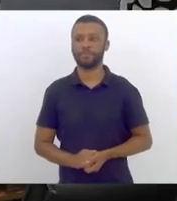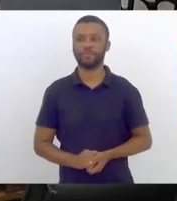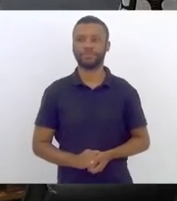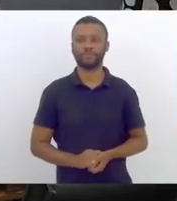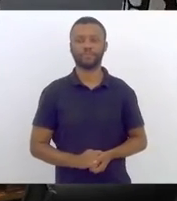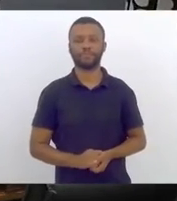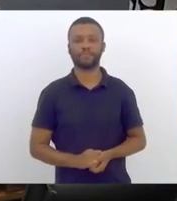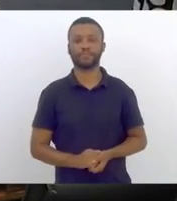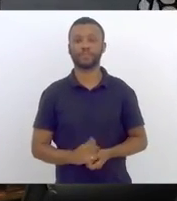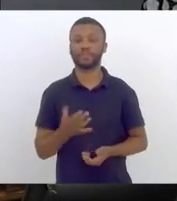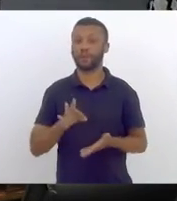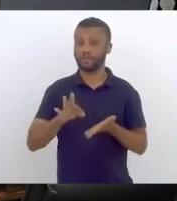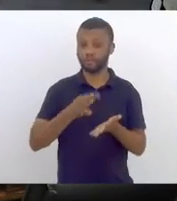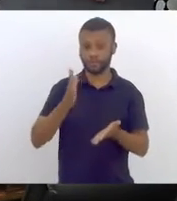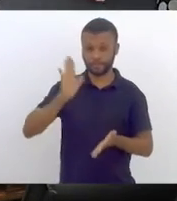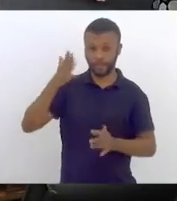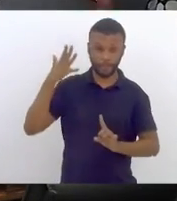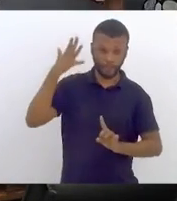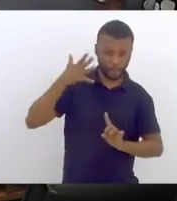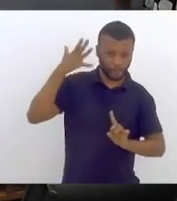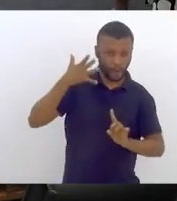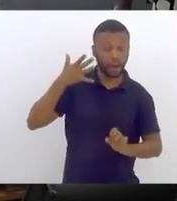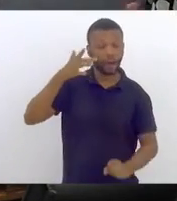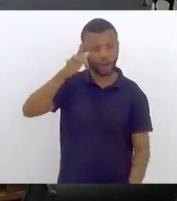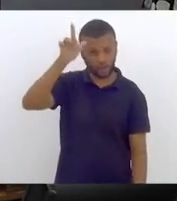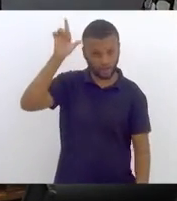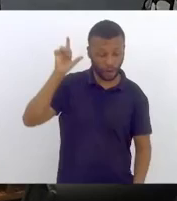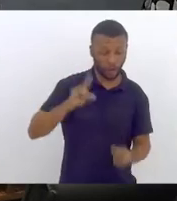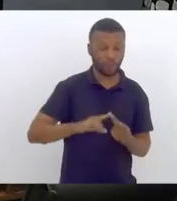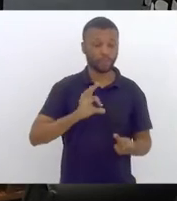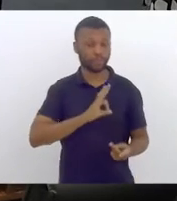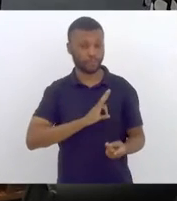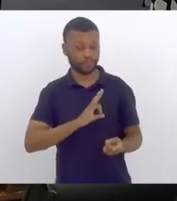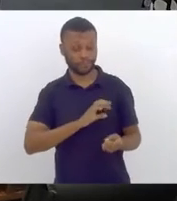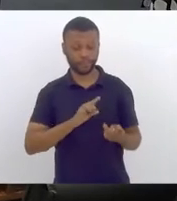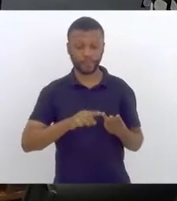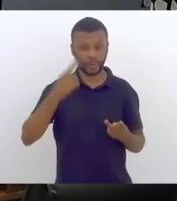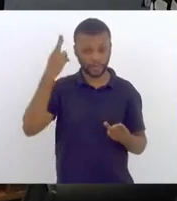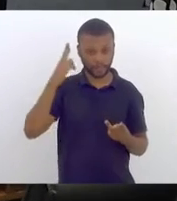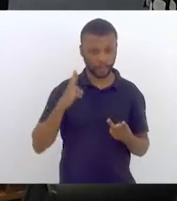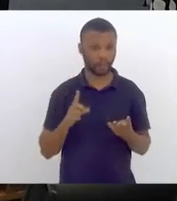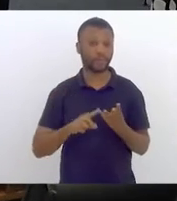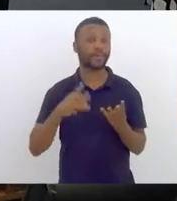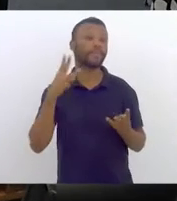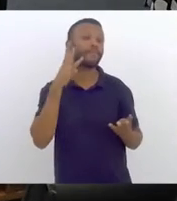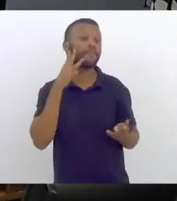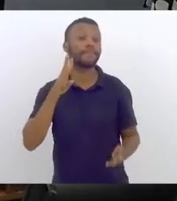Então, estão escritos Luiz Paulo, Marta Rocha, Renata Souza e Valdec.